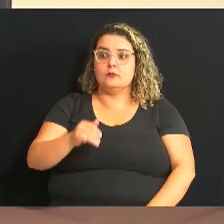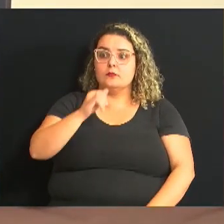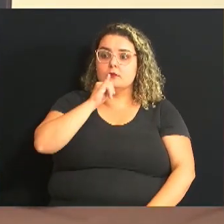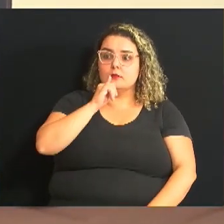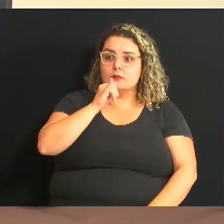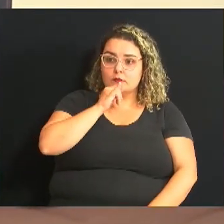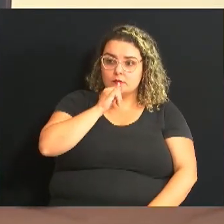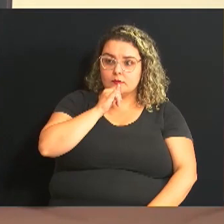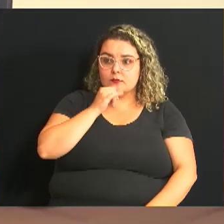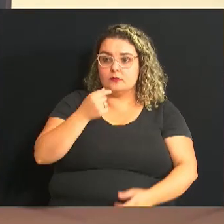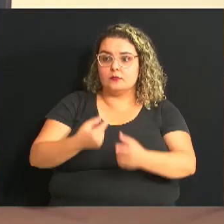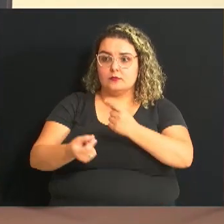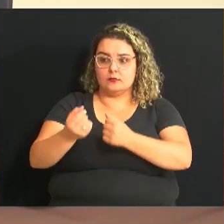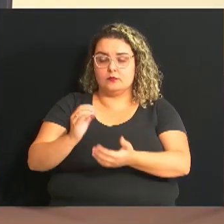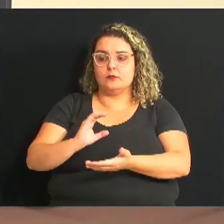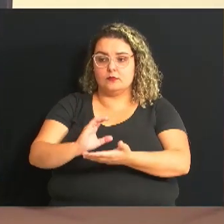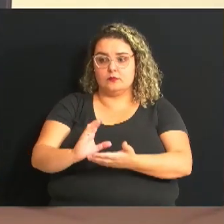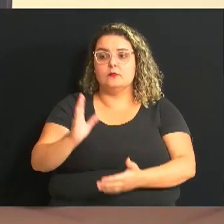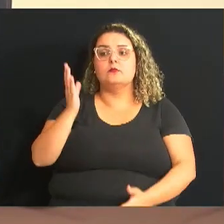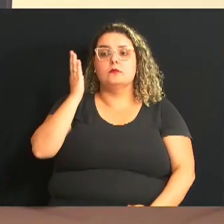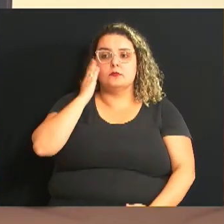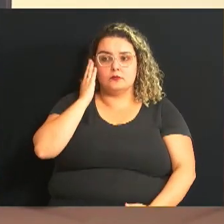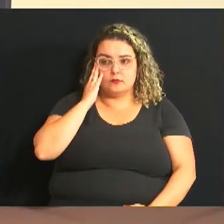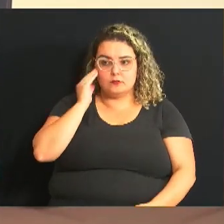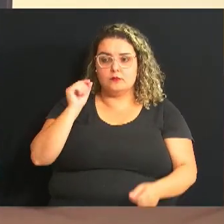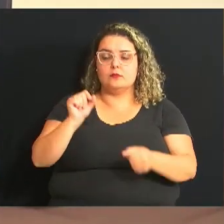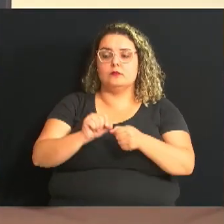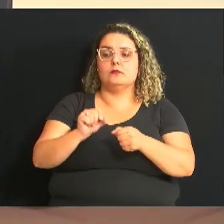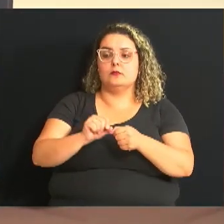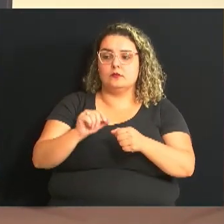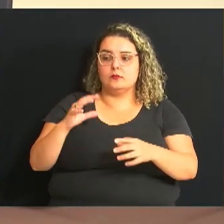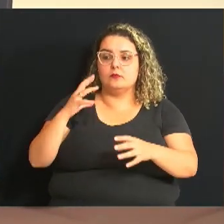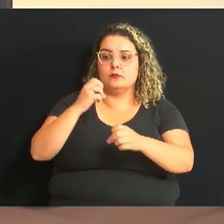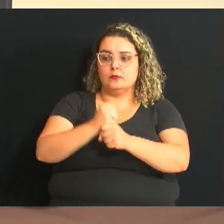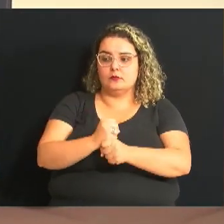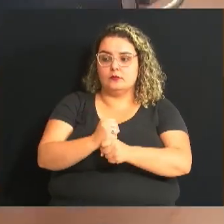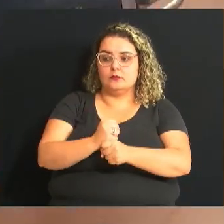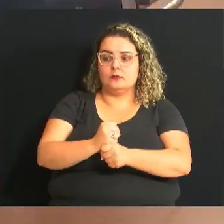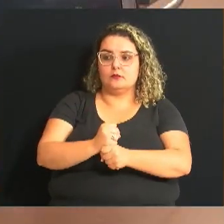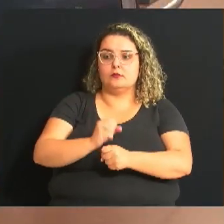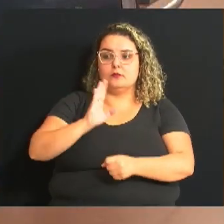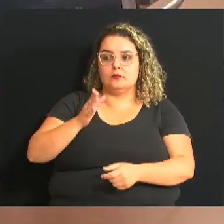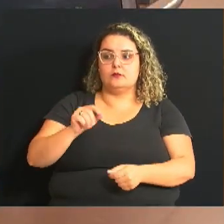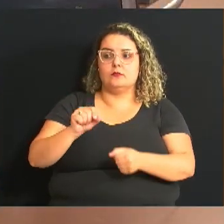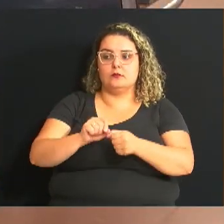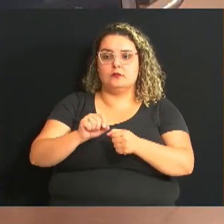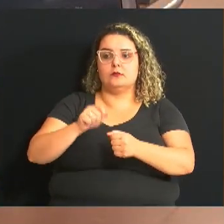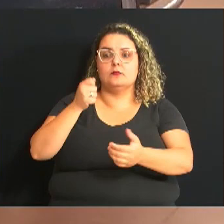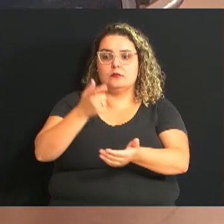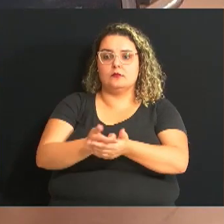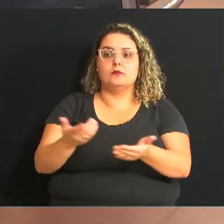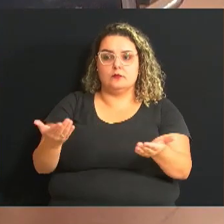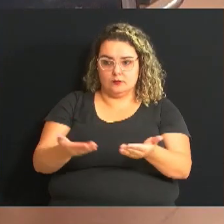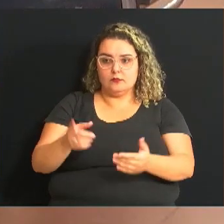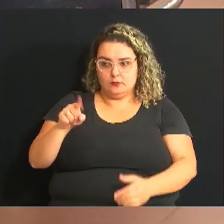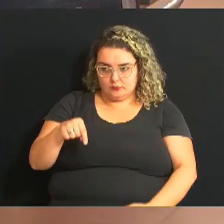aquela destinação que ela já sabe, que ela fez o cálculo, ela já vai fazer o pagamento agora, é